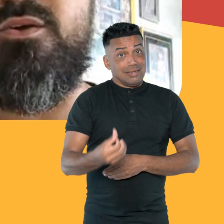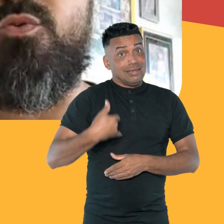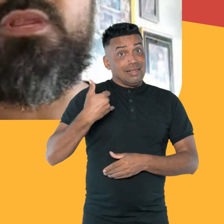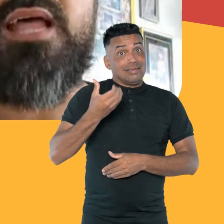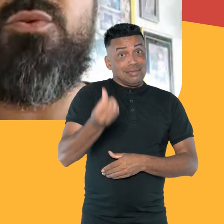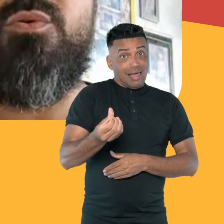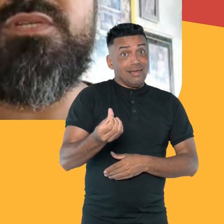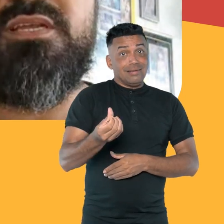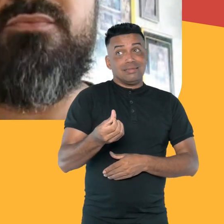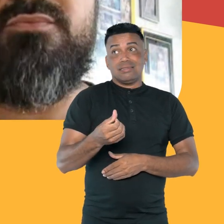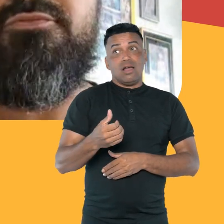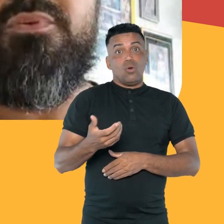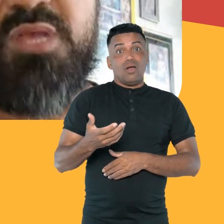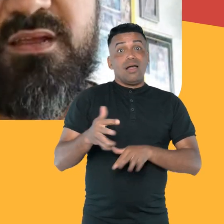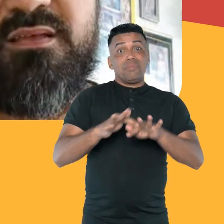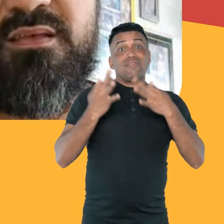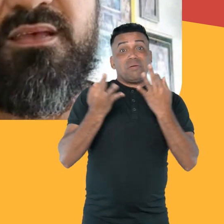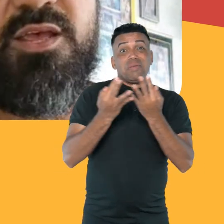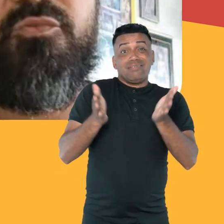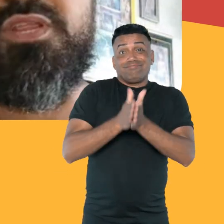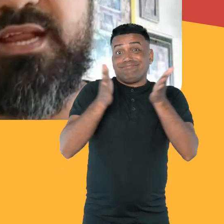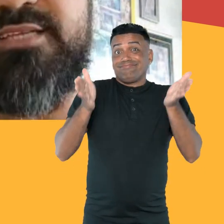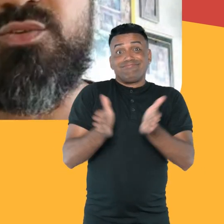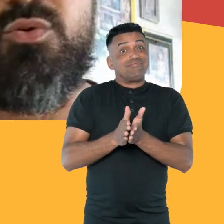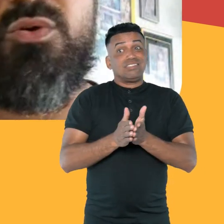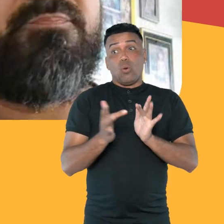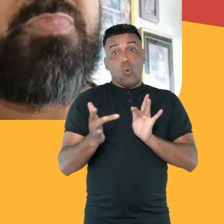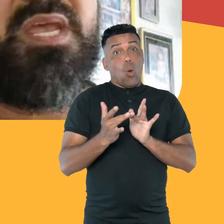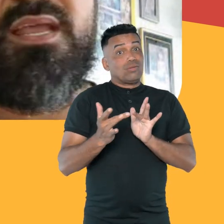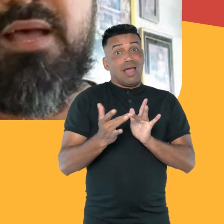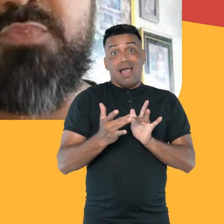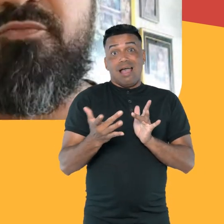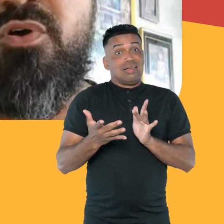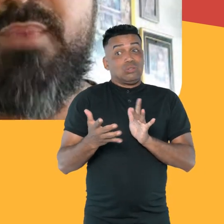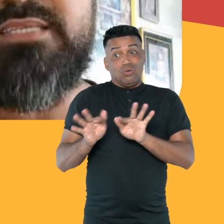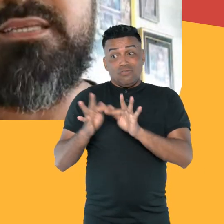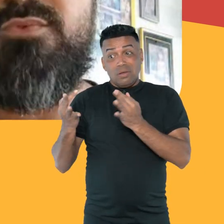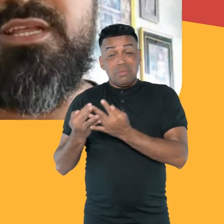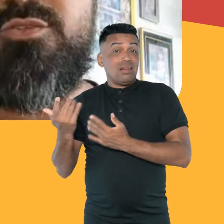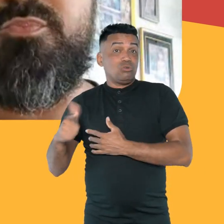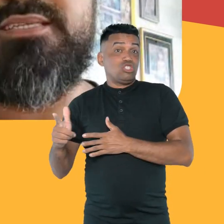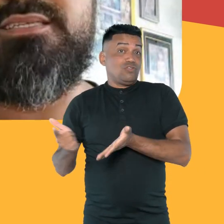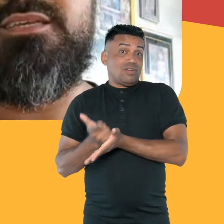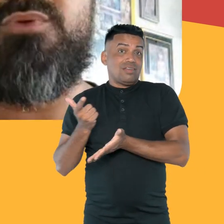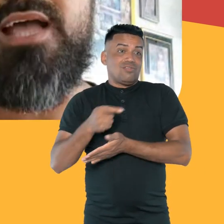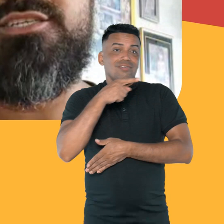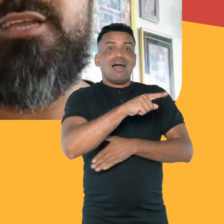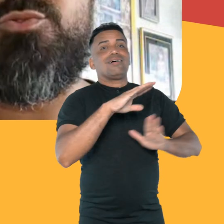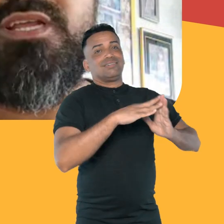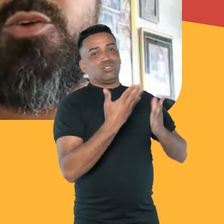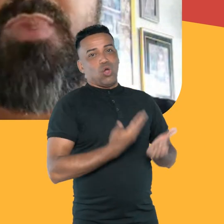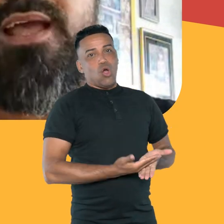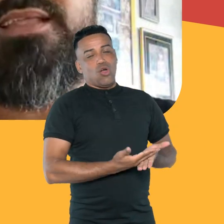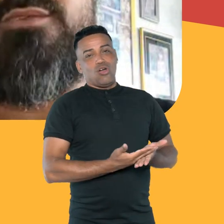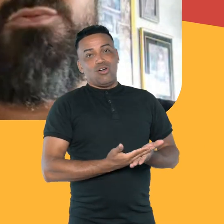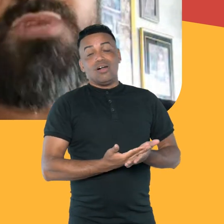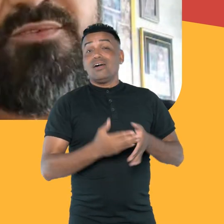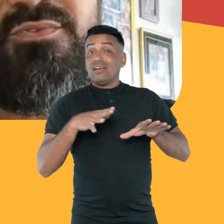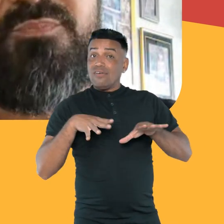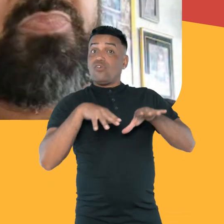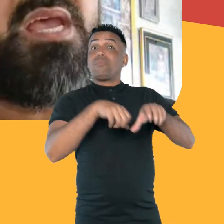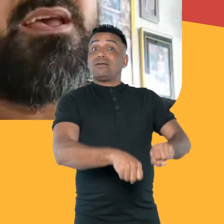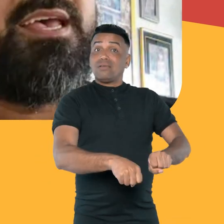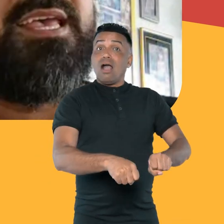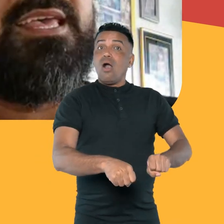tive contato com os livros na família. Eu fui ter na escola. E na minha formação ali do prezinho, a diretora deu para cada